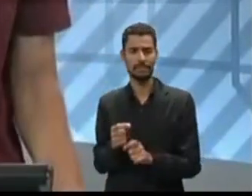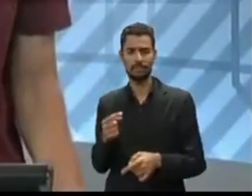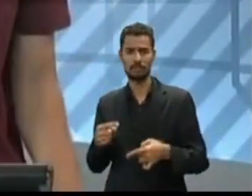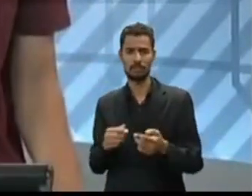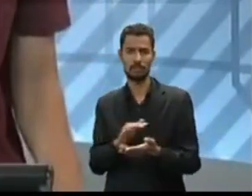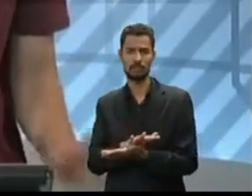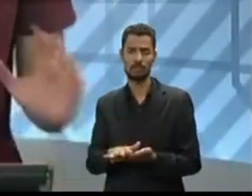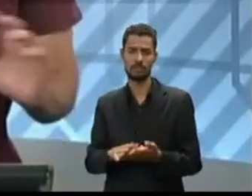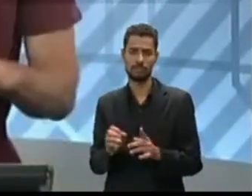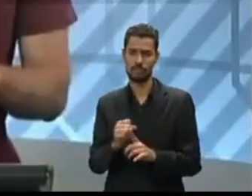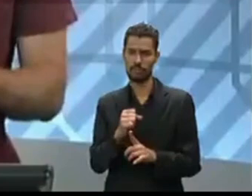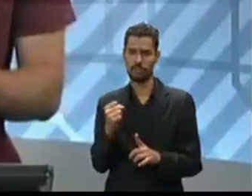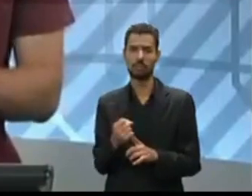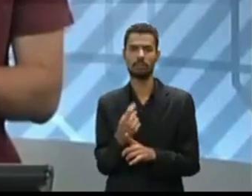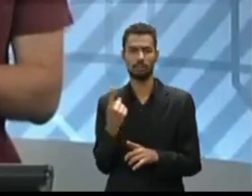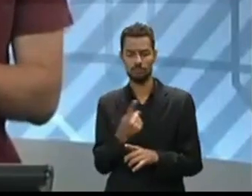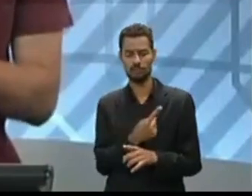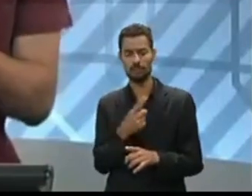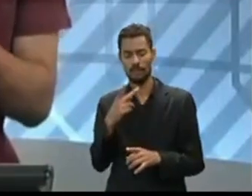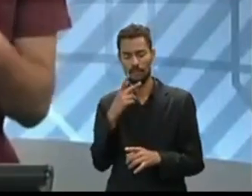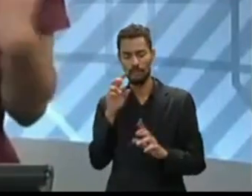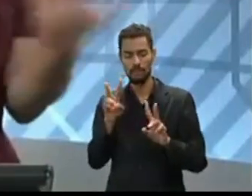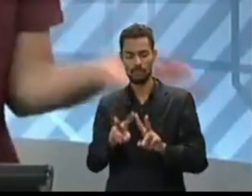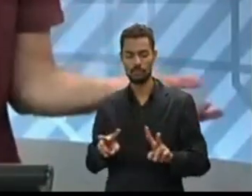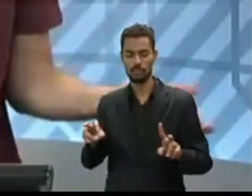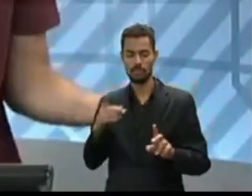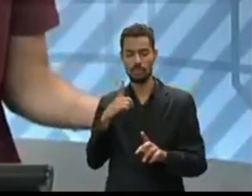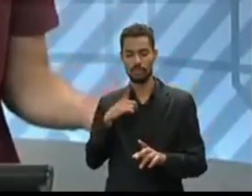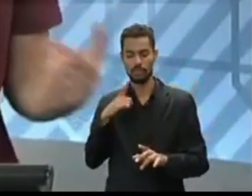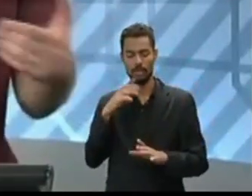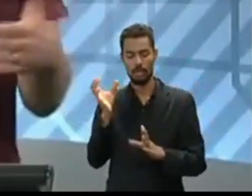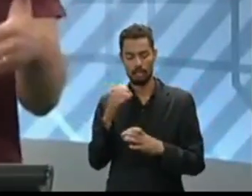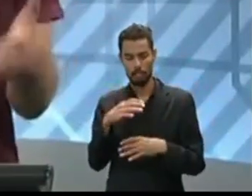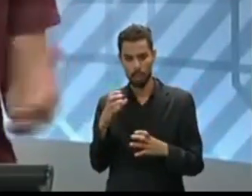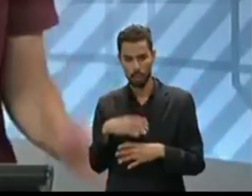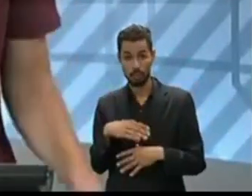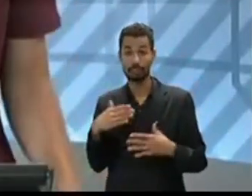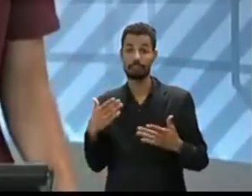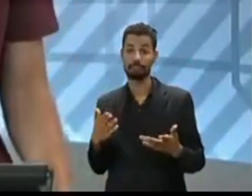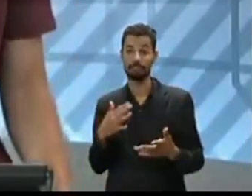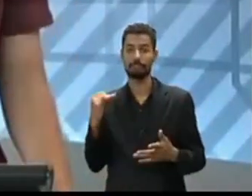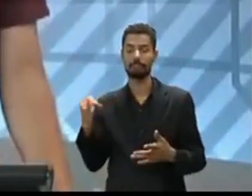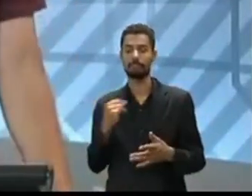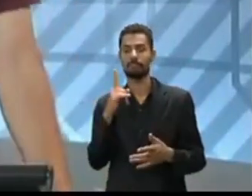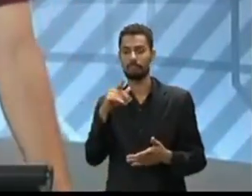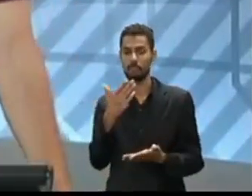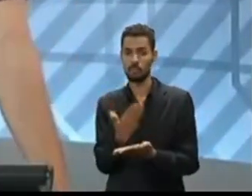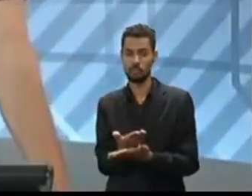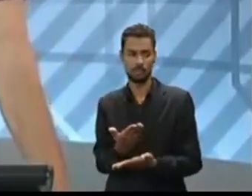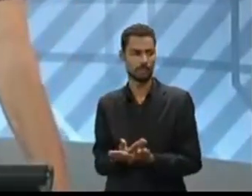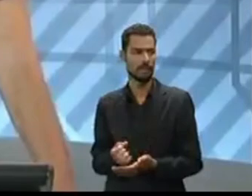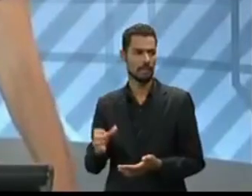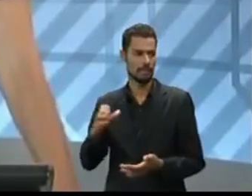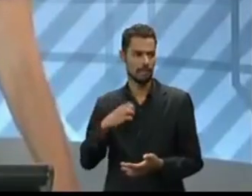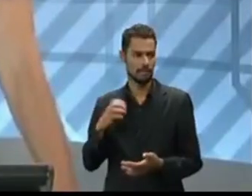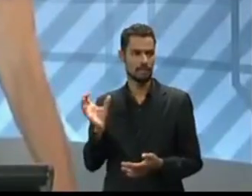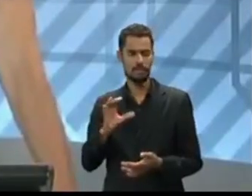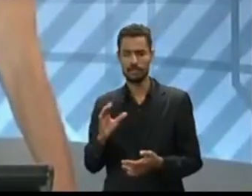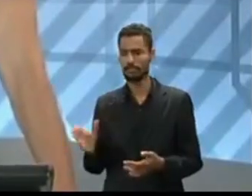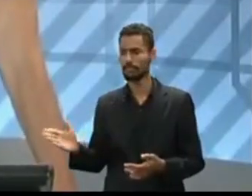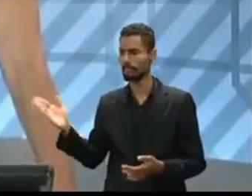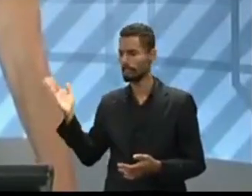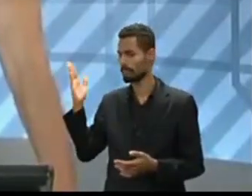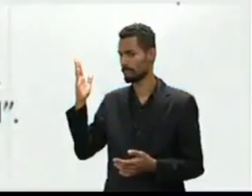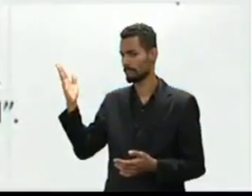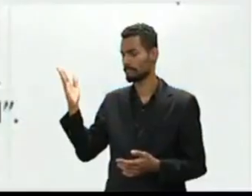com a sociedade, não pode ser decidido dentro do laboratório. Por isso é importante estudar ética na ciência. Então a